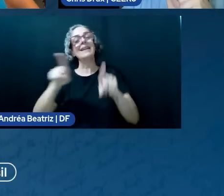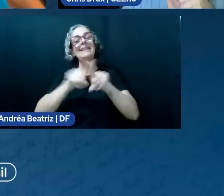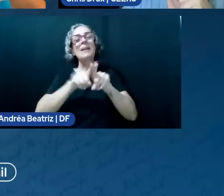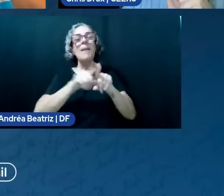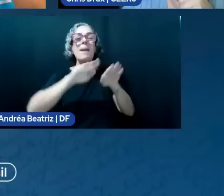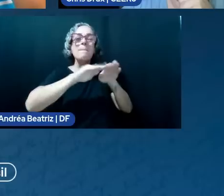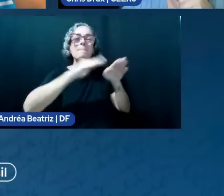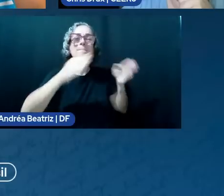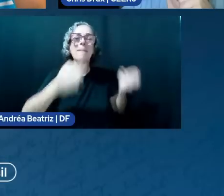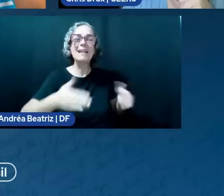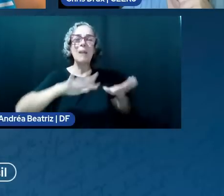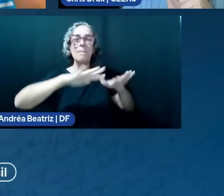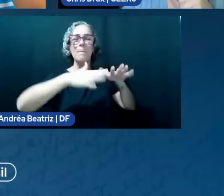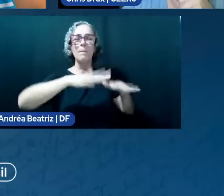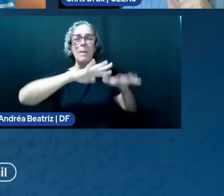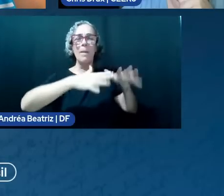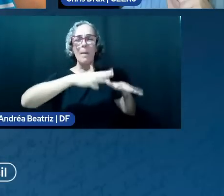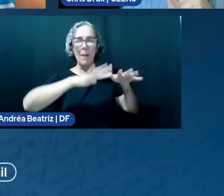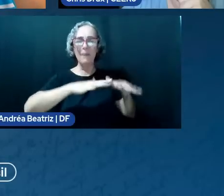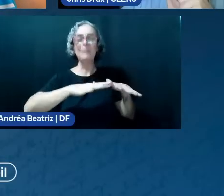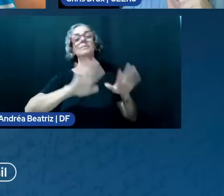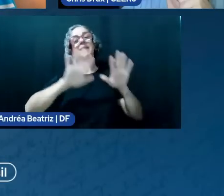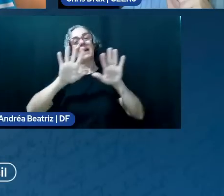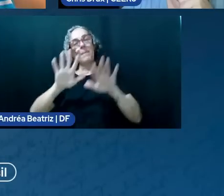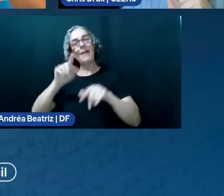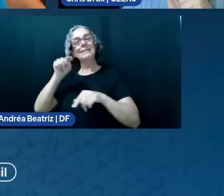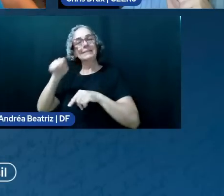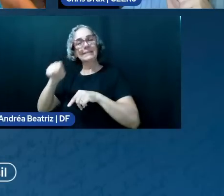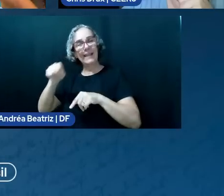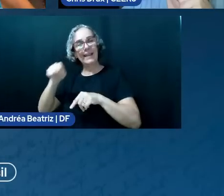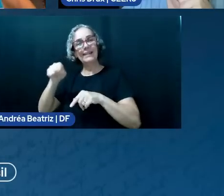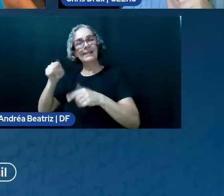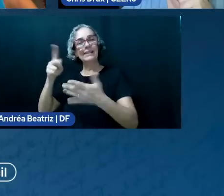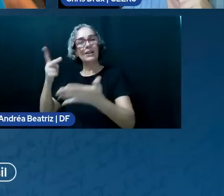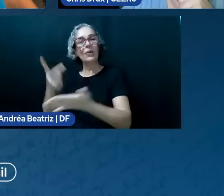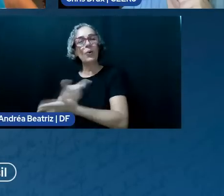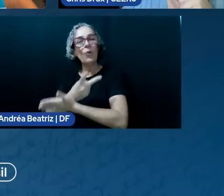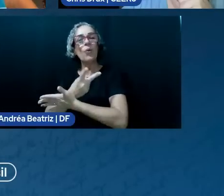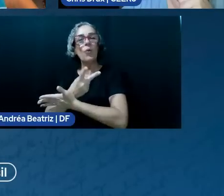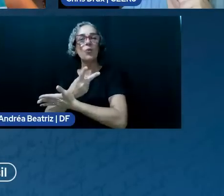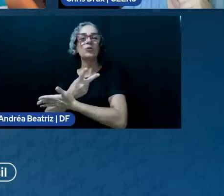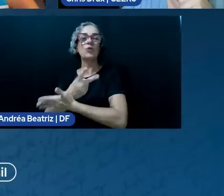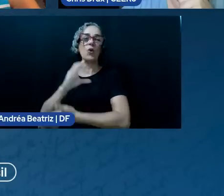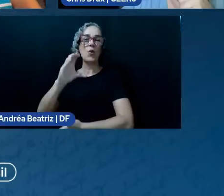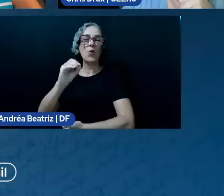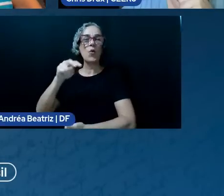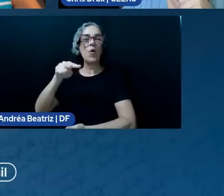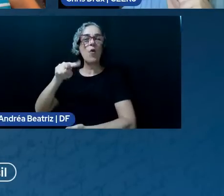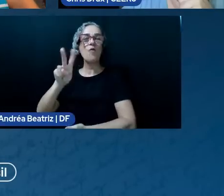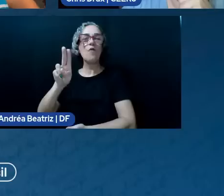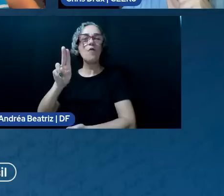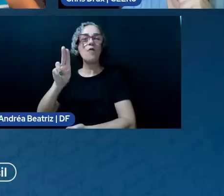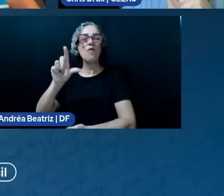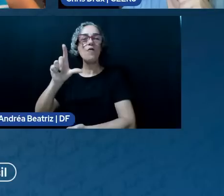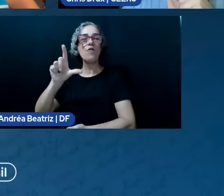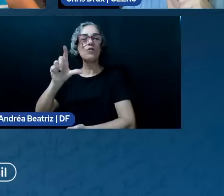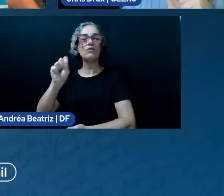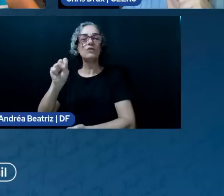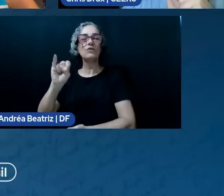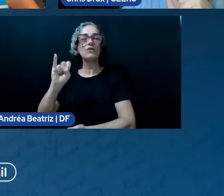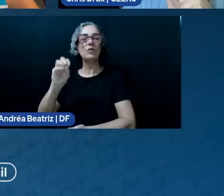outras vezes. Mas não era o caso aqui dos convulsionários de São Medar.